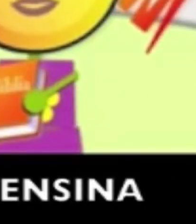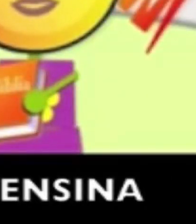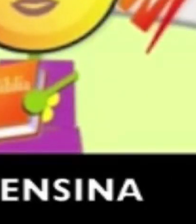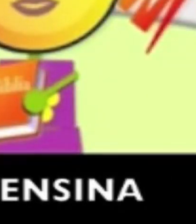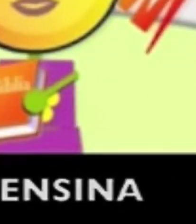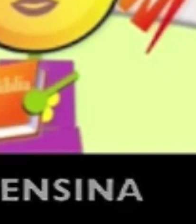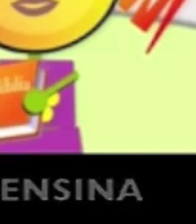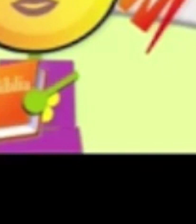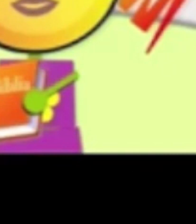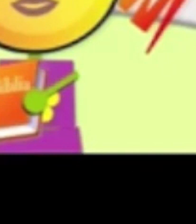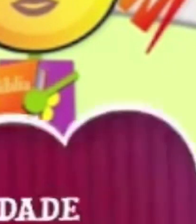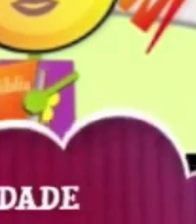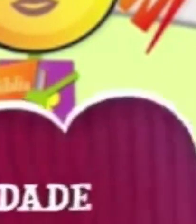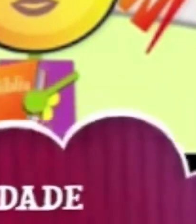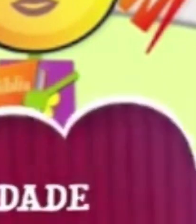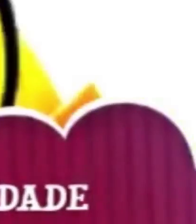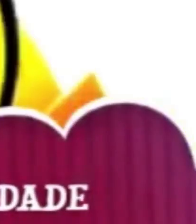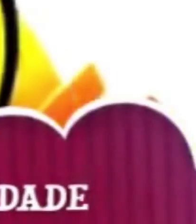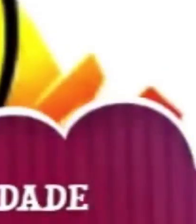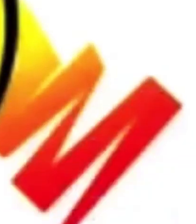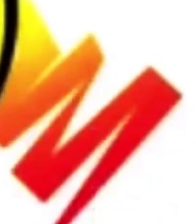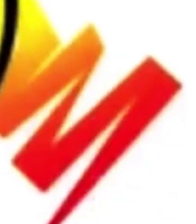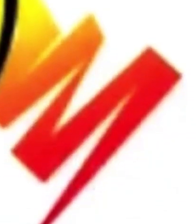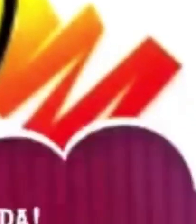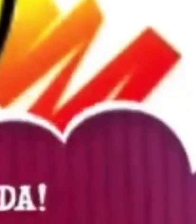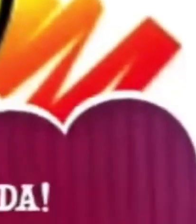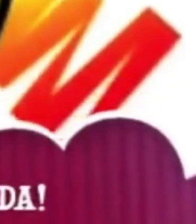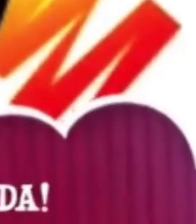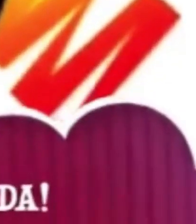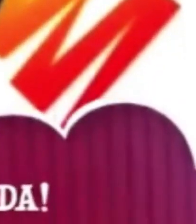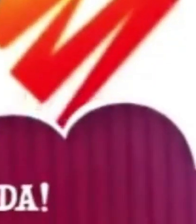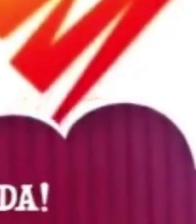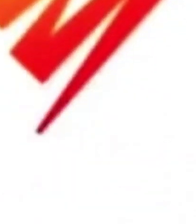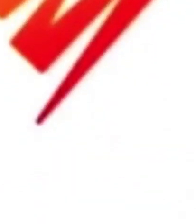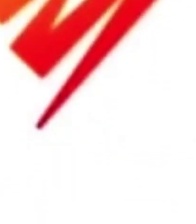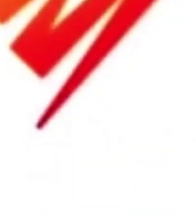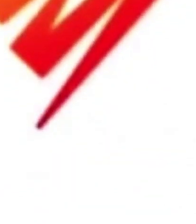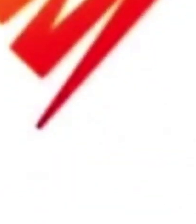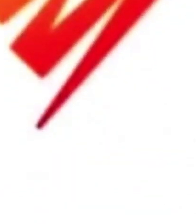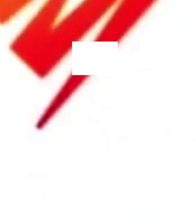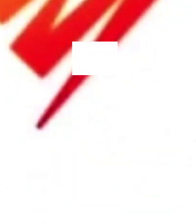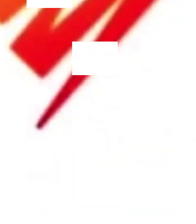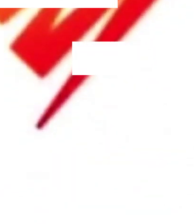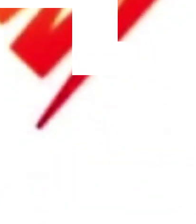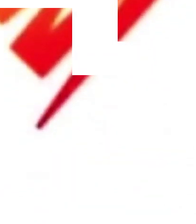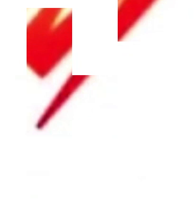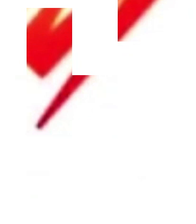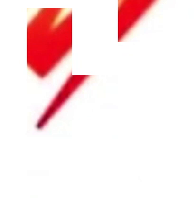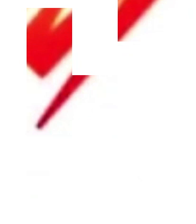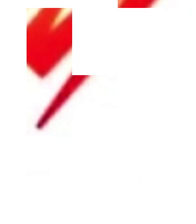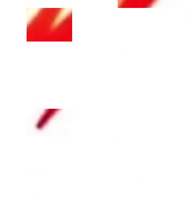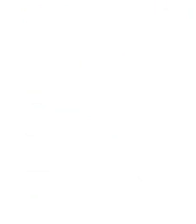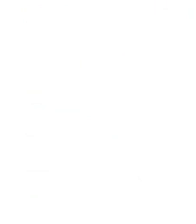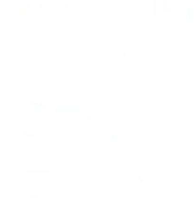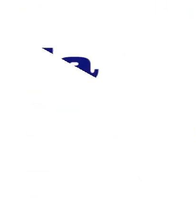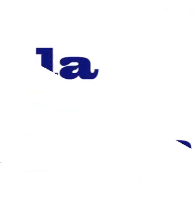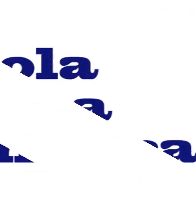que ensina o caminho, a verdade e a vida. Deus é o